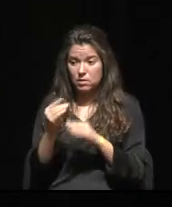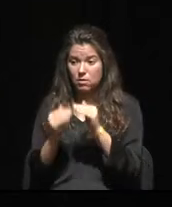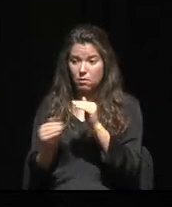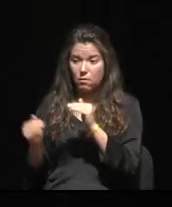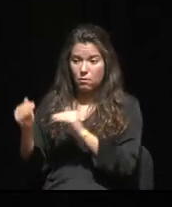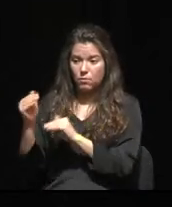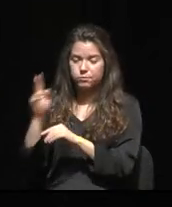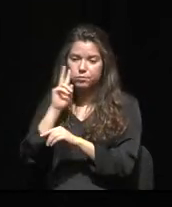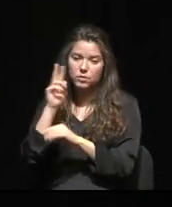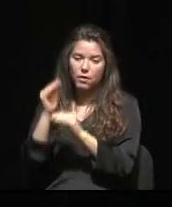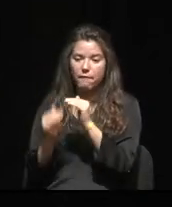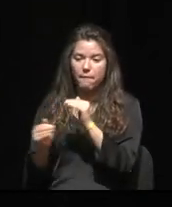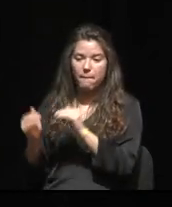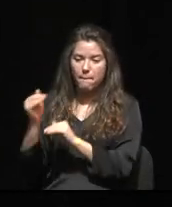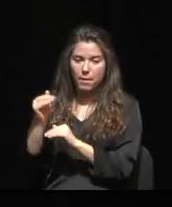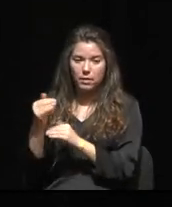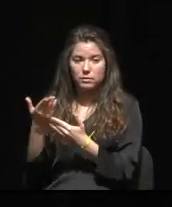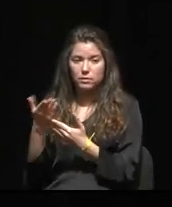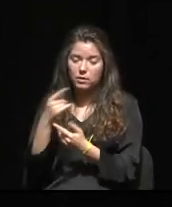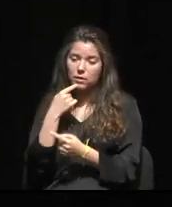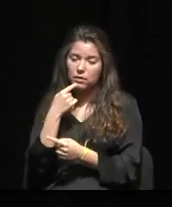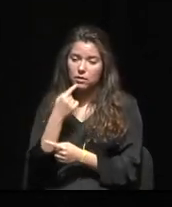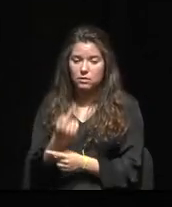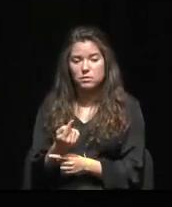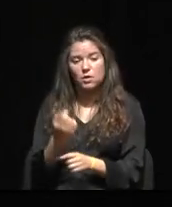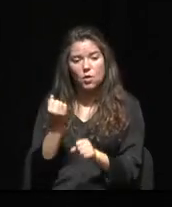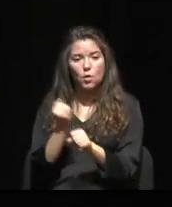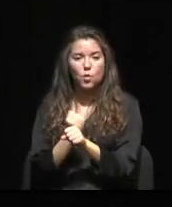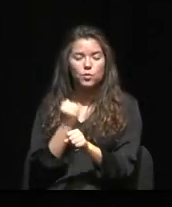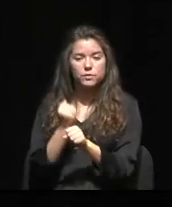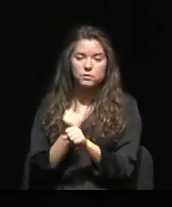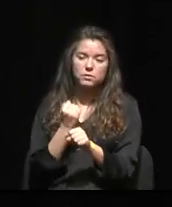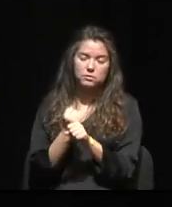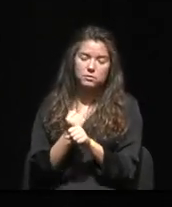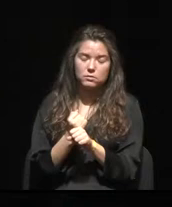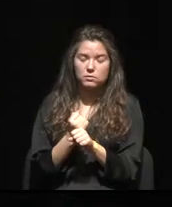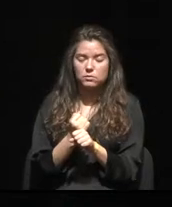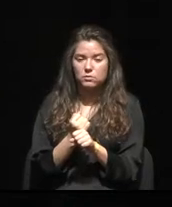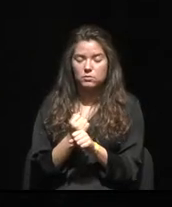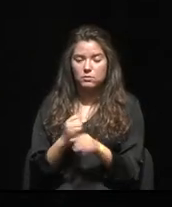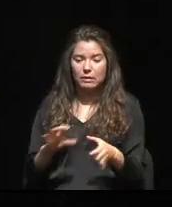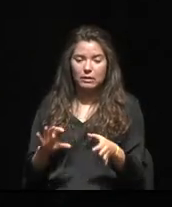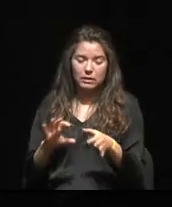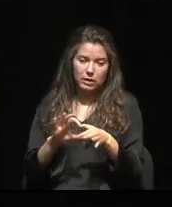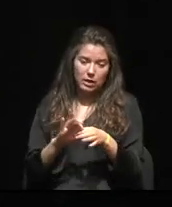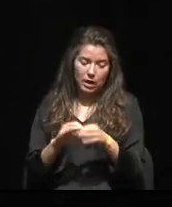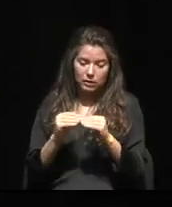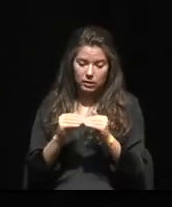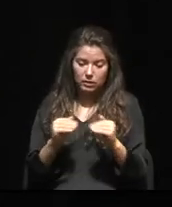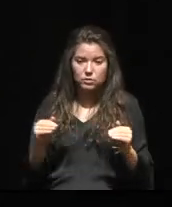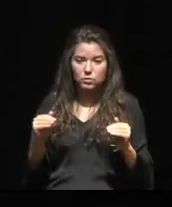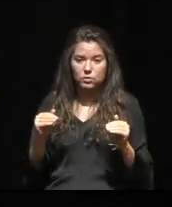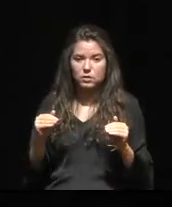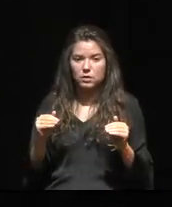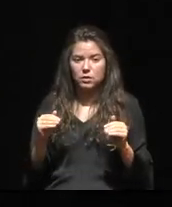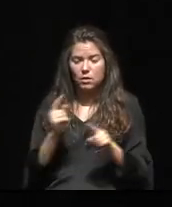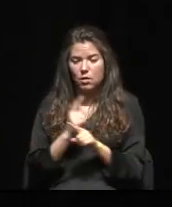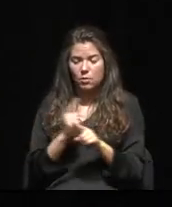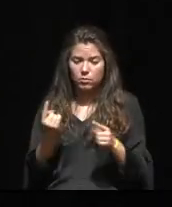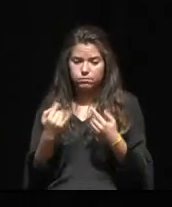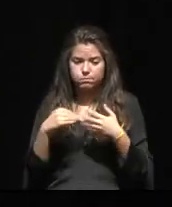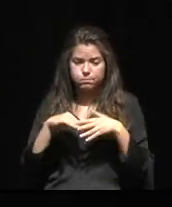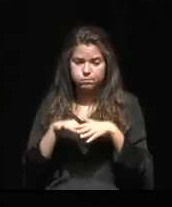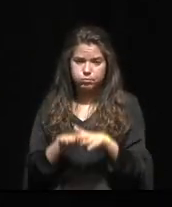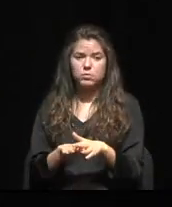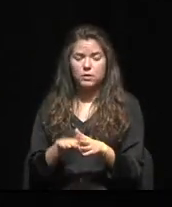do serviço o que determinaria o exercício de funções correspond ao conteúdo funcional da categoria por cuja integração